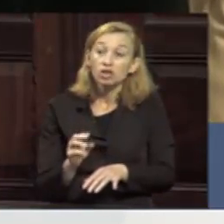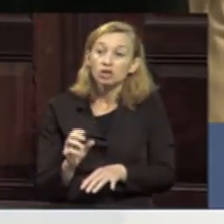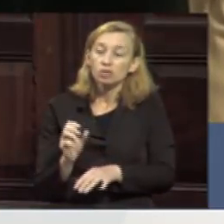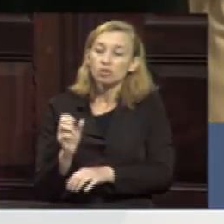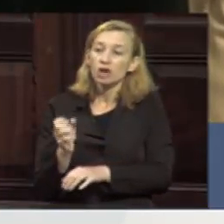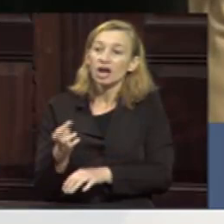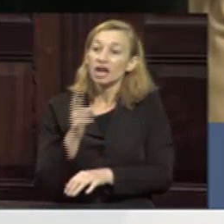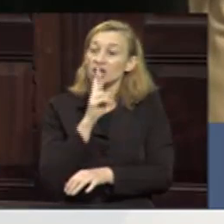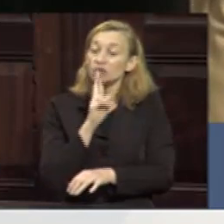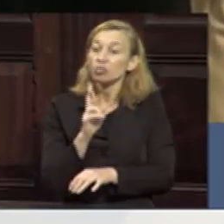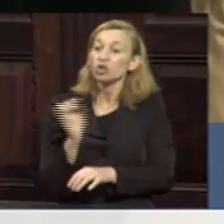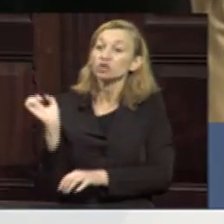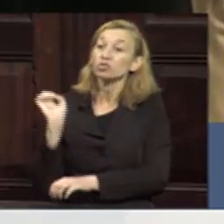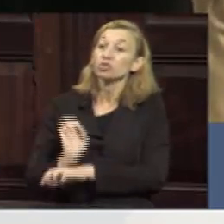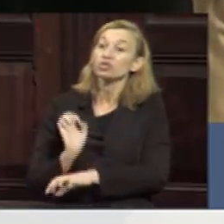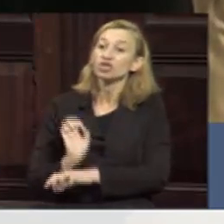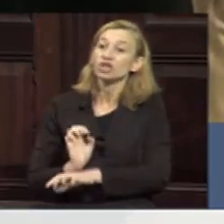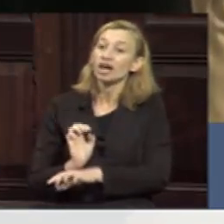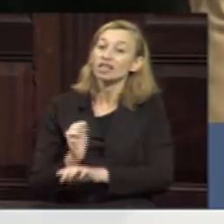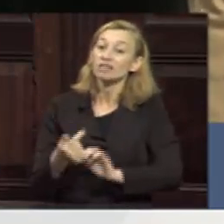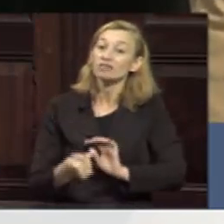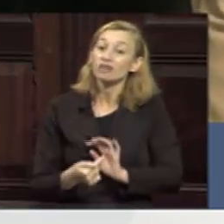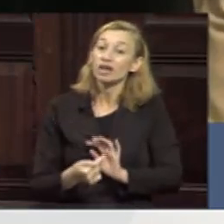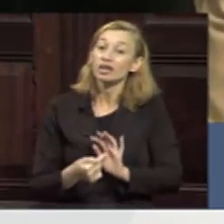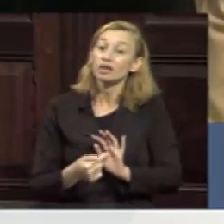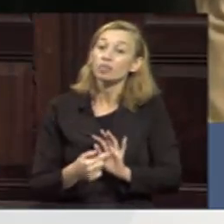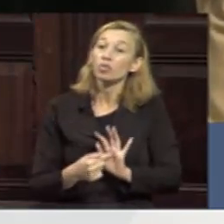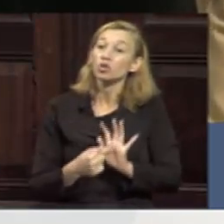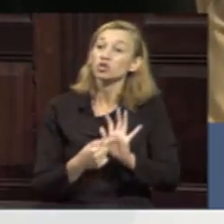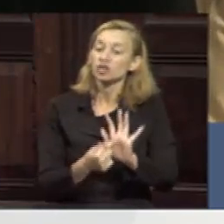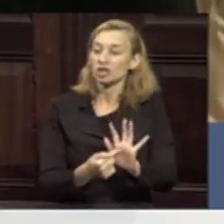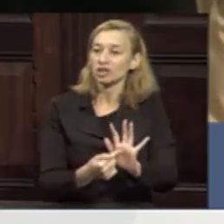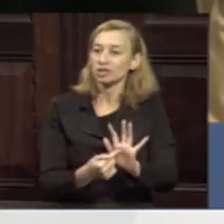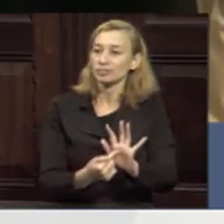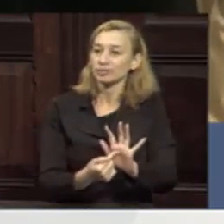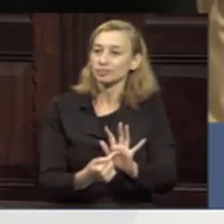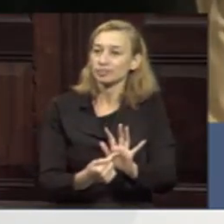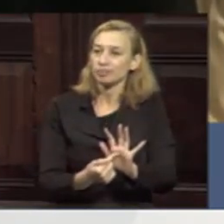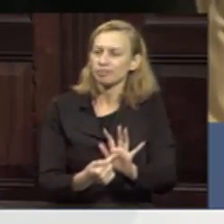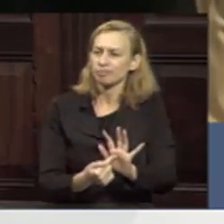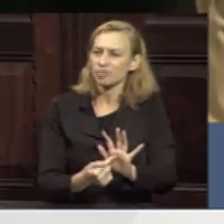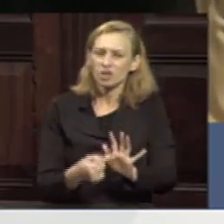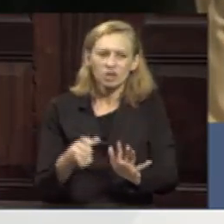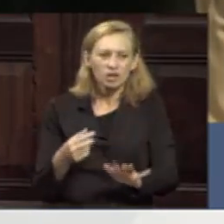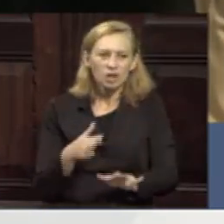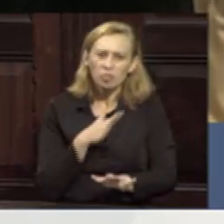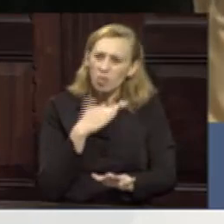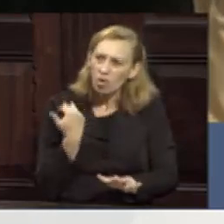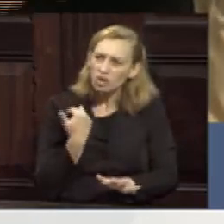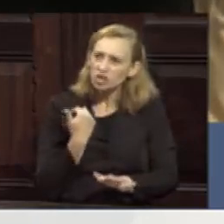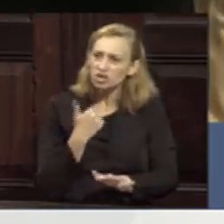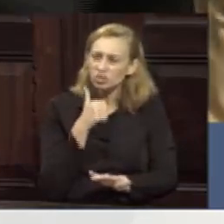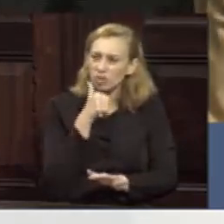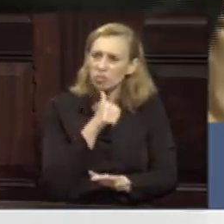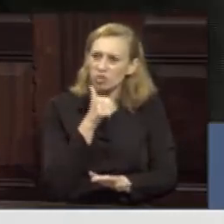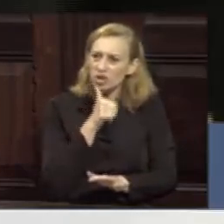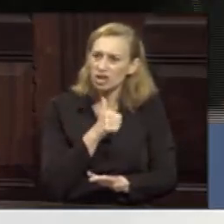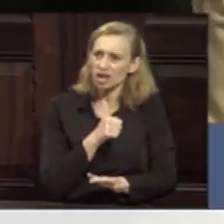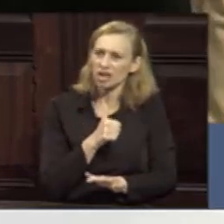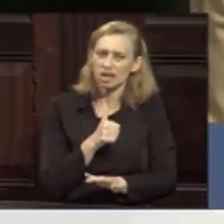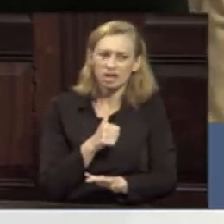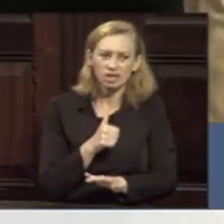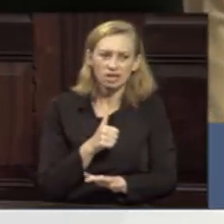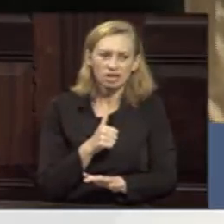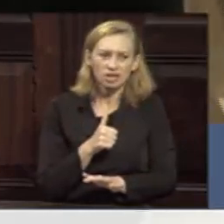esse extermínio, para este assassinato de forma brutal, totalmente